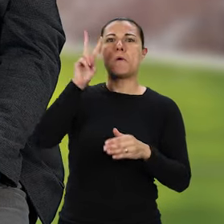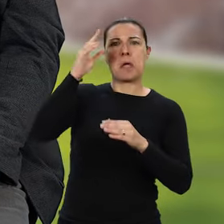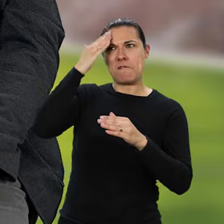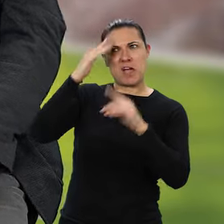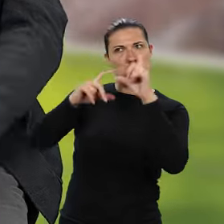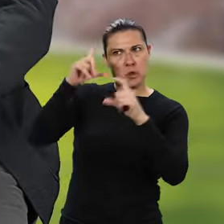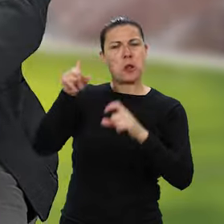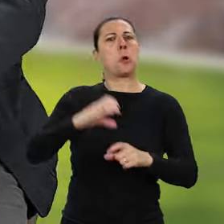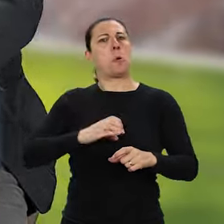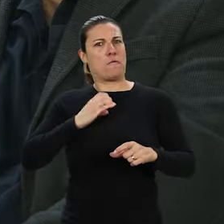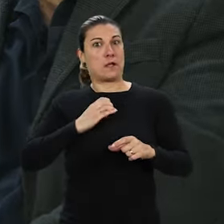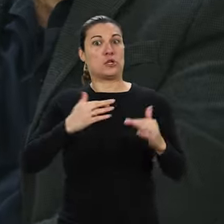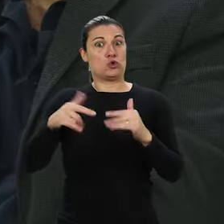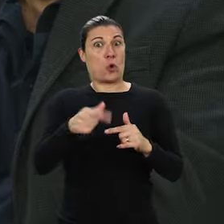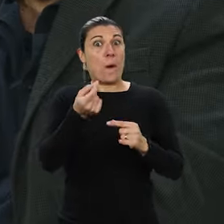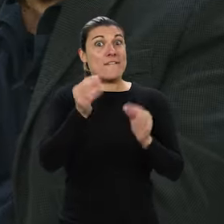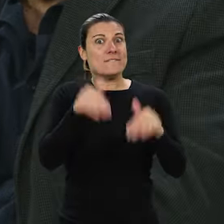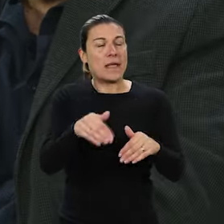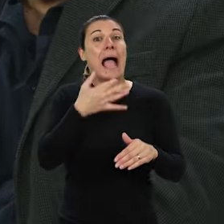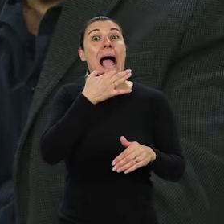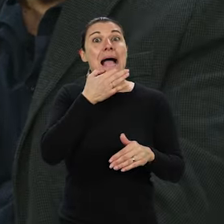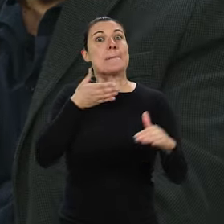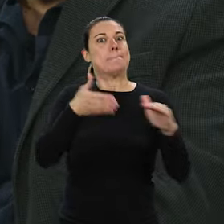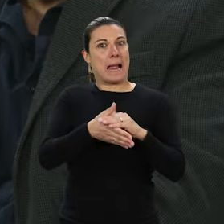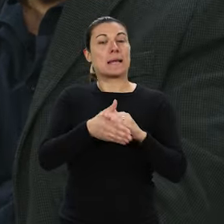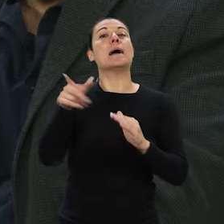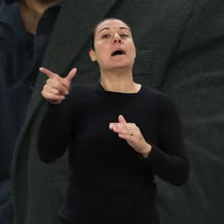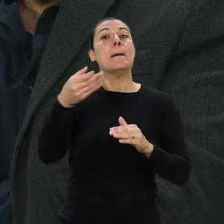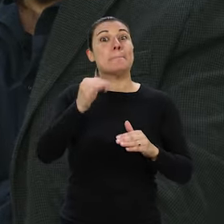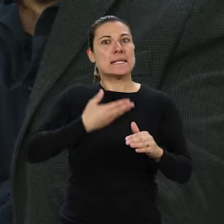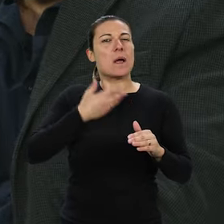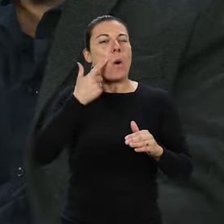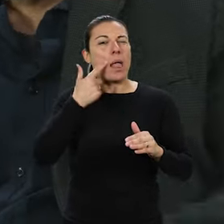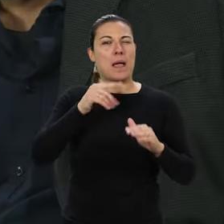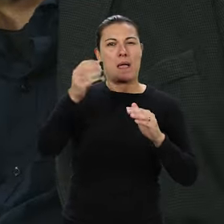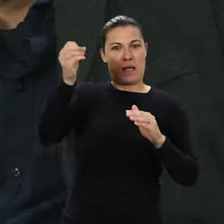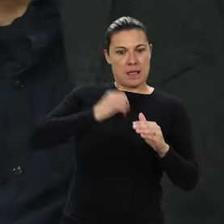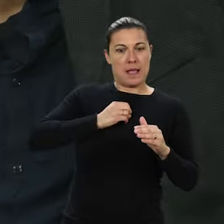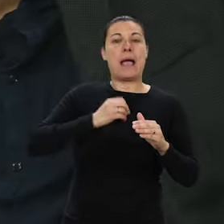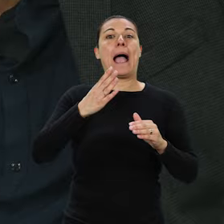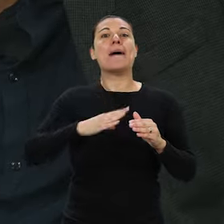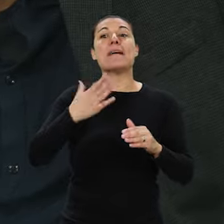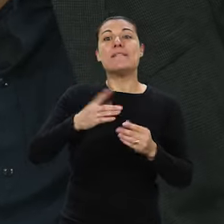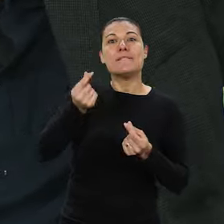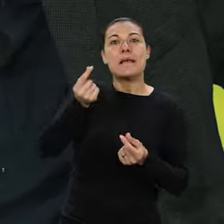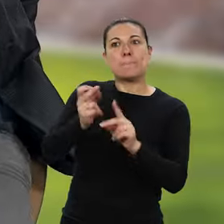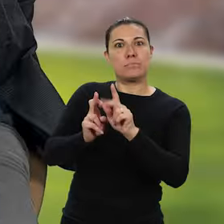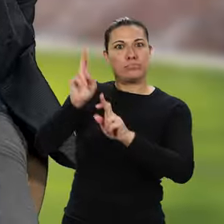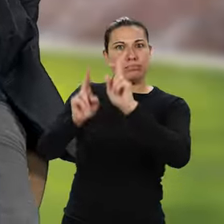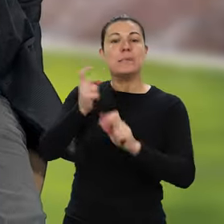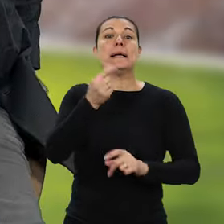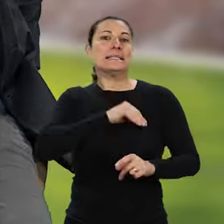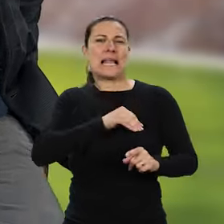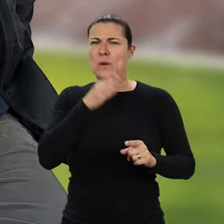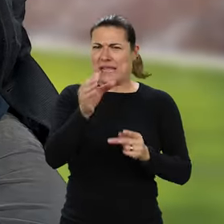está confiante, tem o jogo na mão. Estamos à beira do fim. Só tem mesmo é de marcar. Vai Montenegro, ganha balanço, faz uma paradinha, quer mais especulação, não